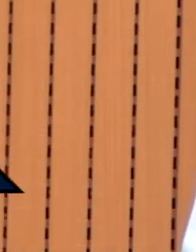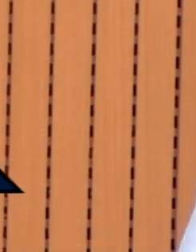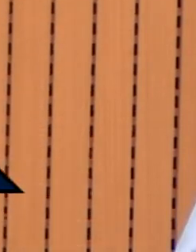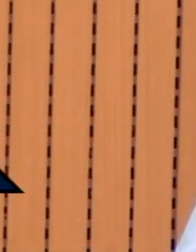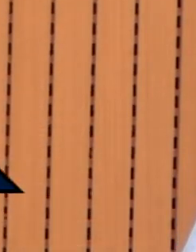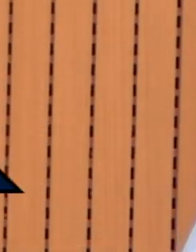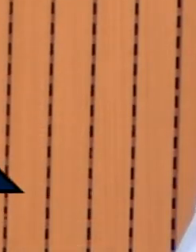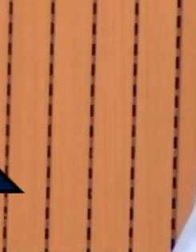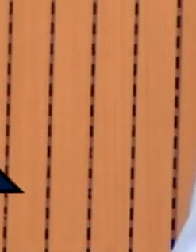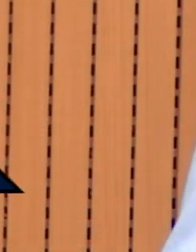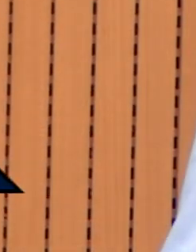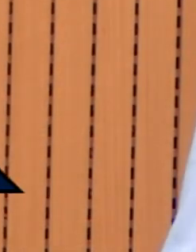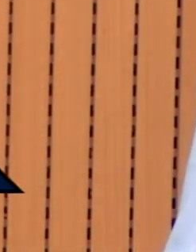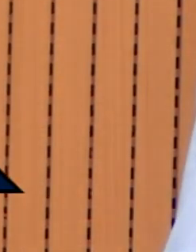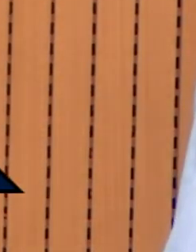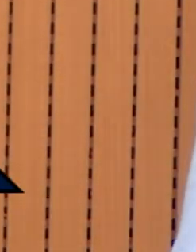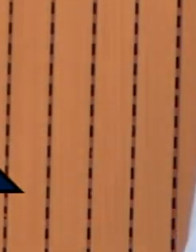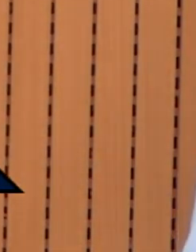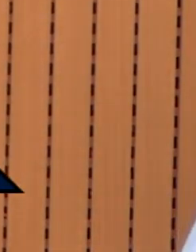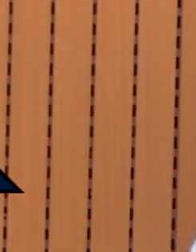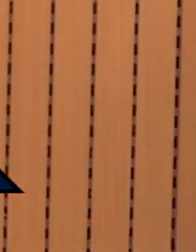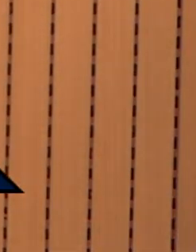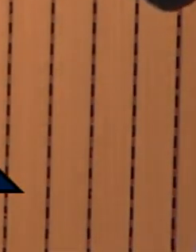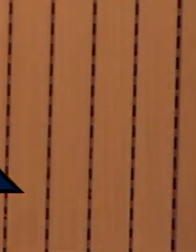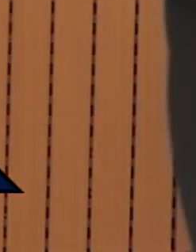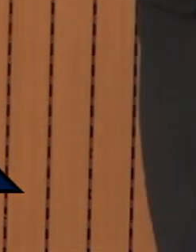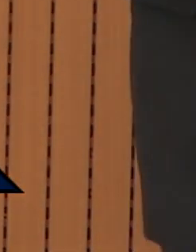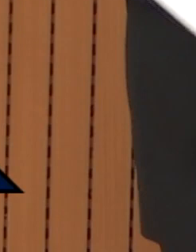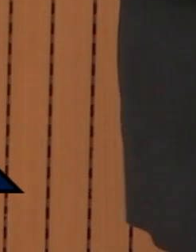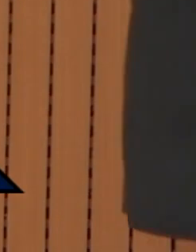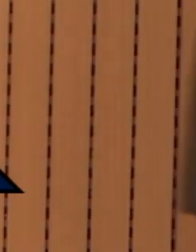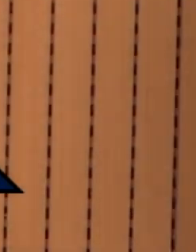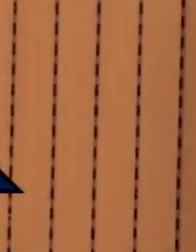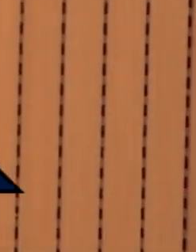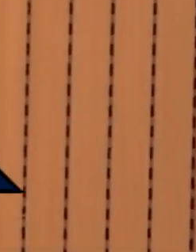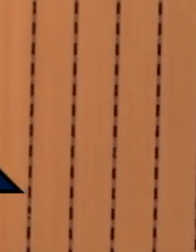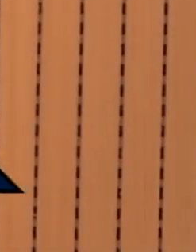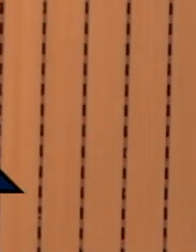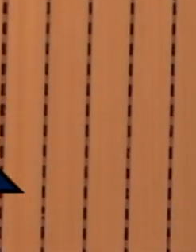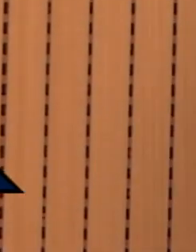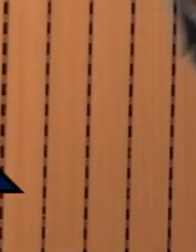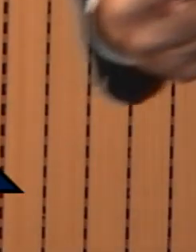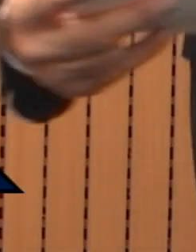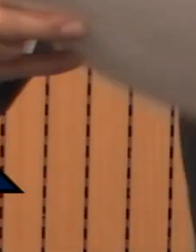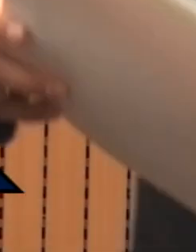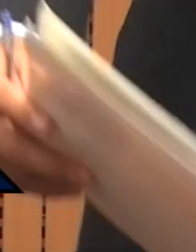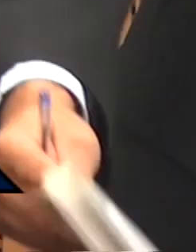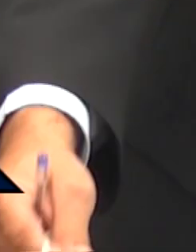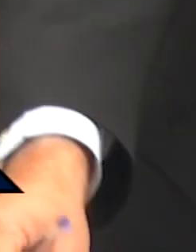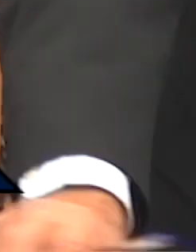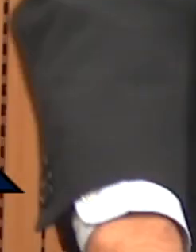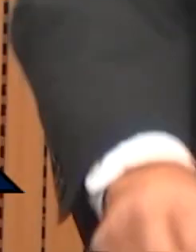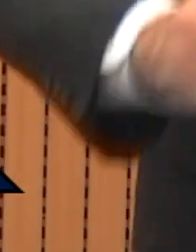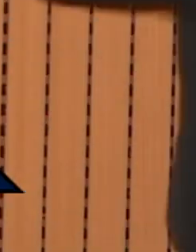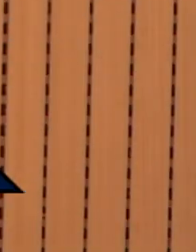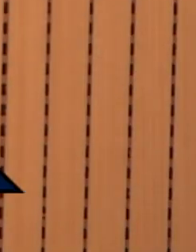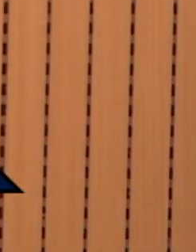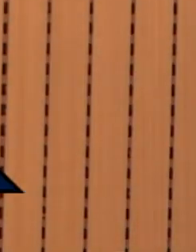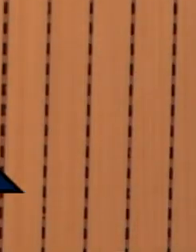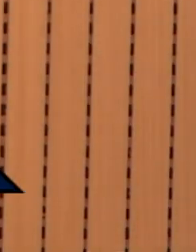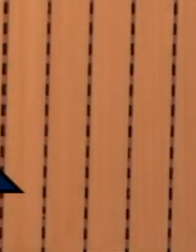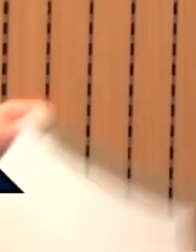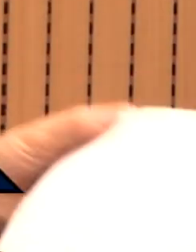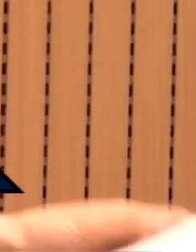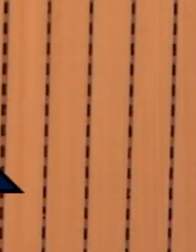comissões sabe que na última reunião nós já tratamos desse tema, né, realizamos uma reunião extraordinária